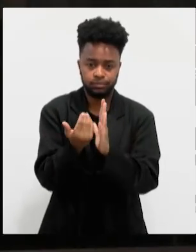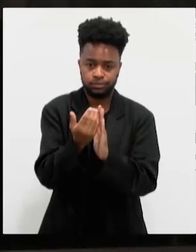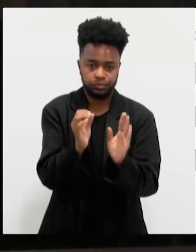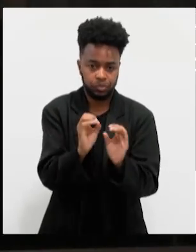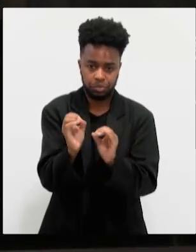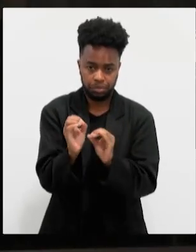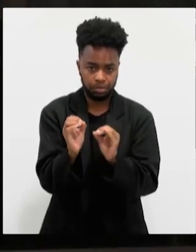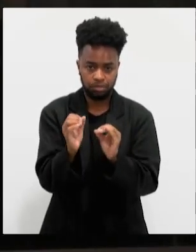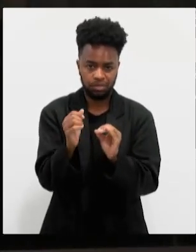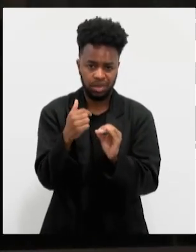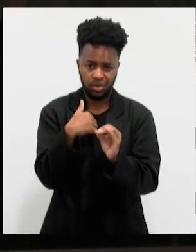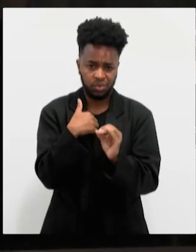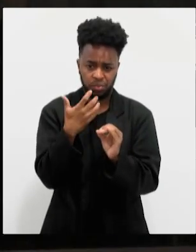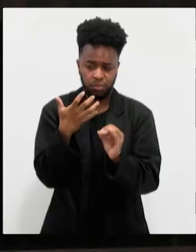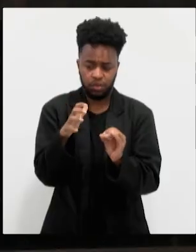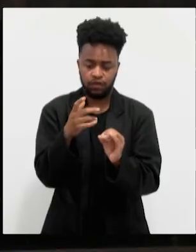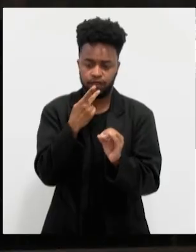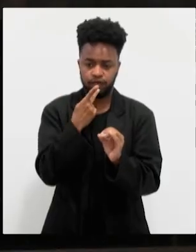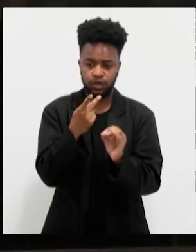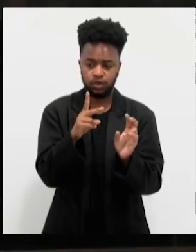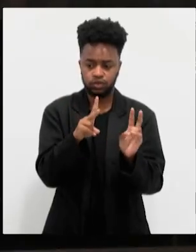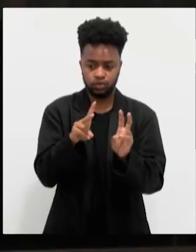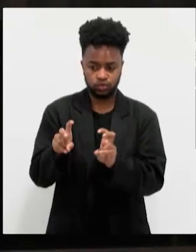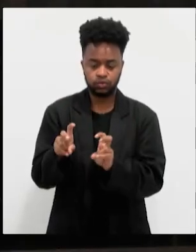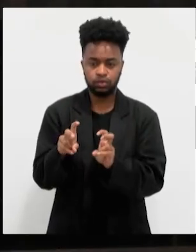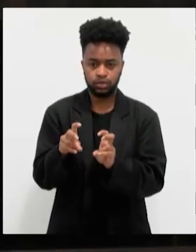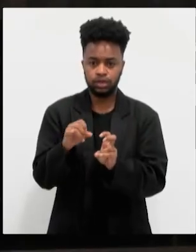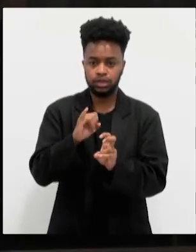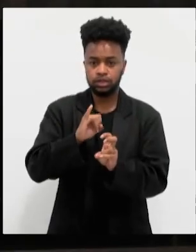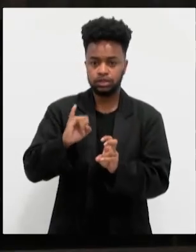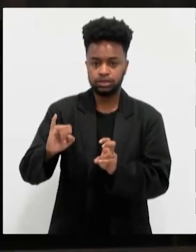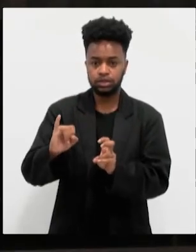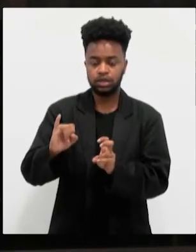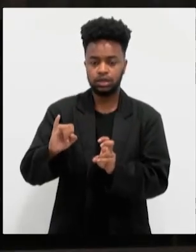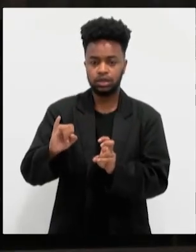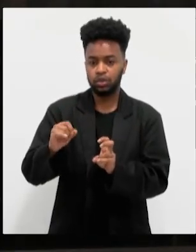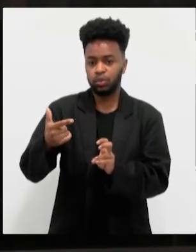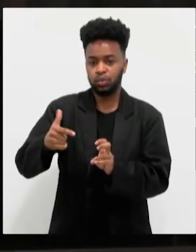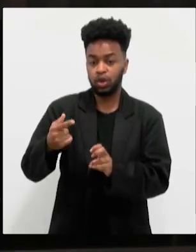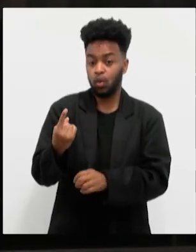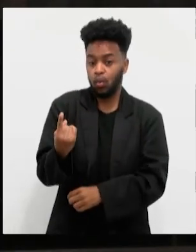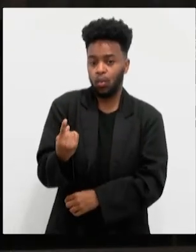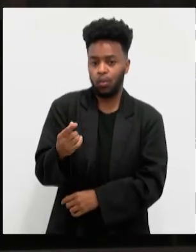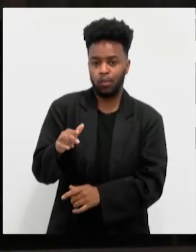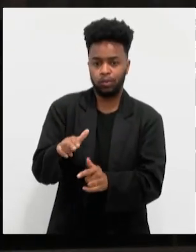E eu nem iria tocar nesse assunto se não fosse por uma razão